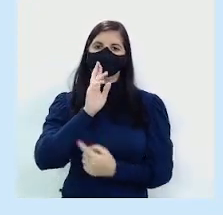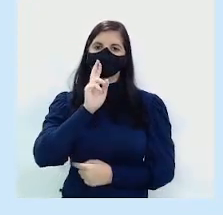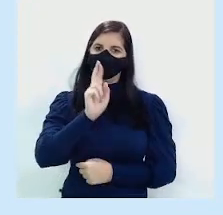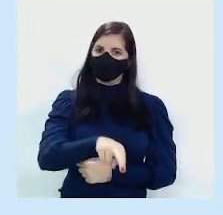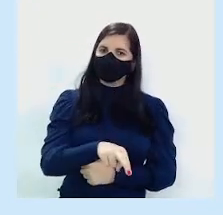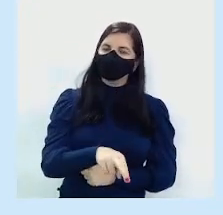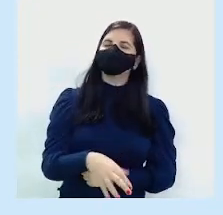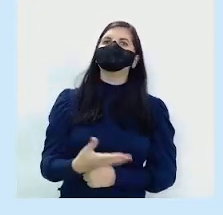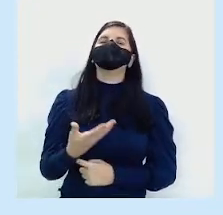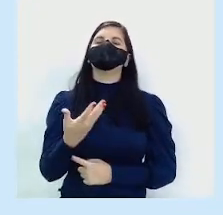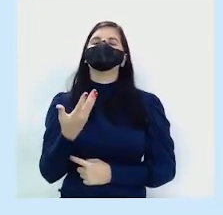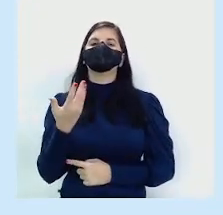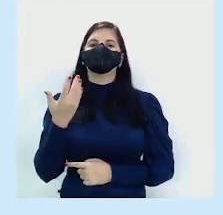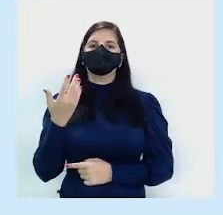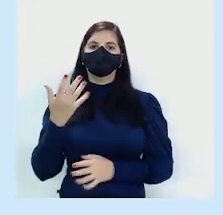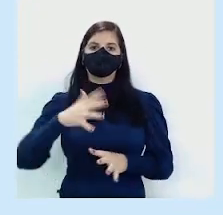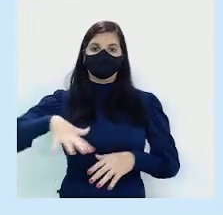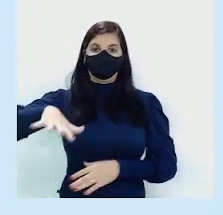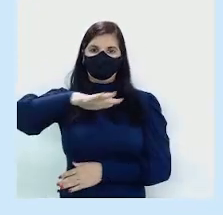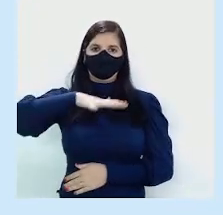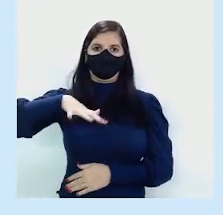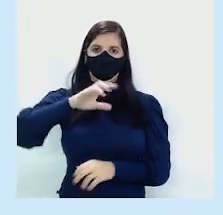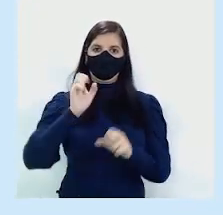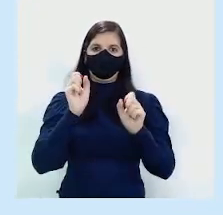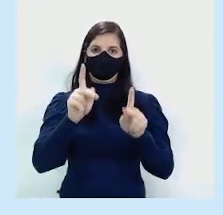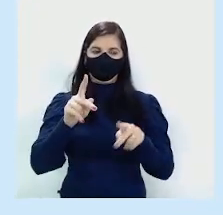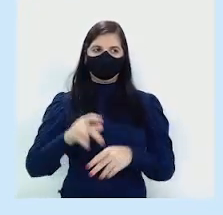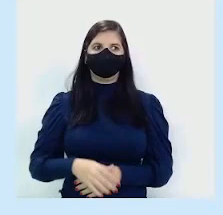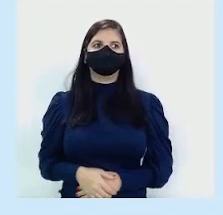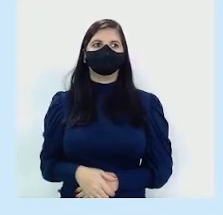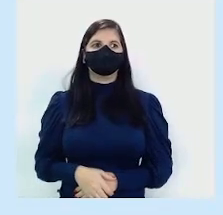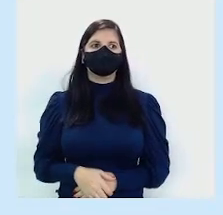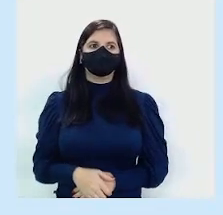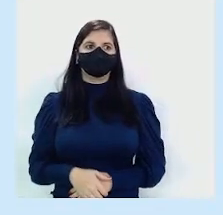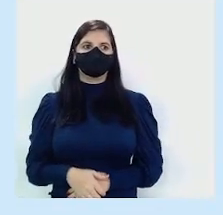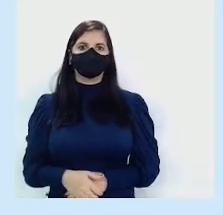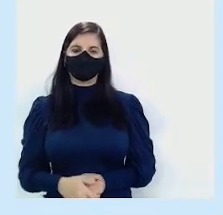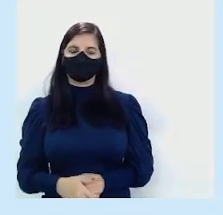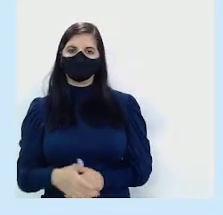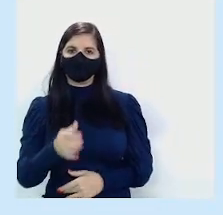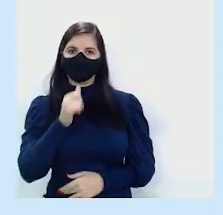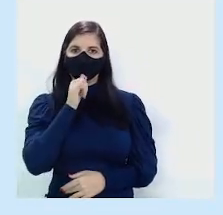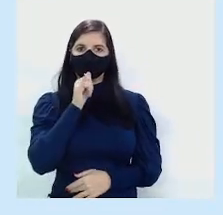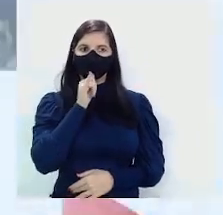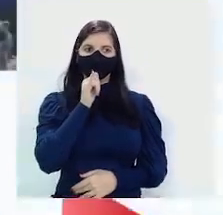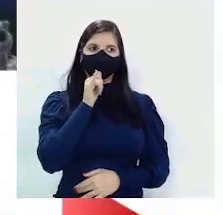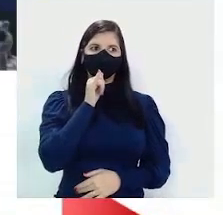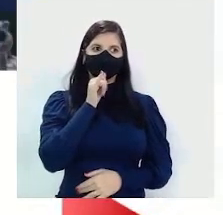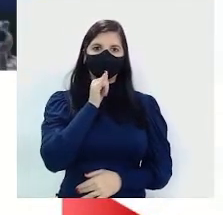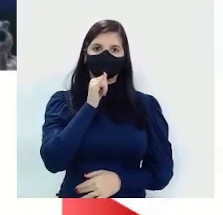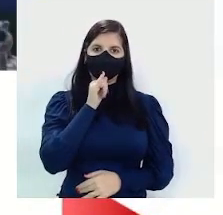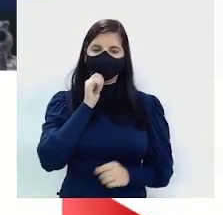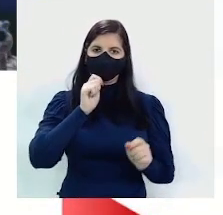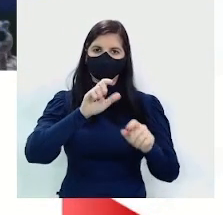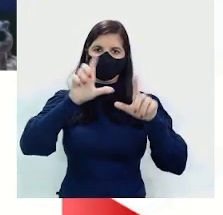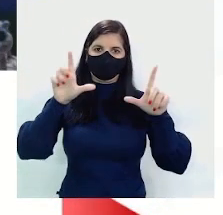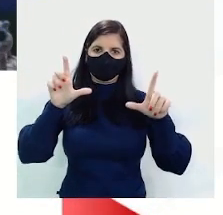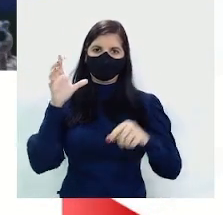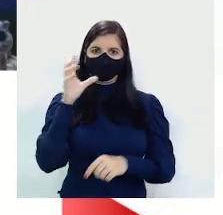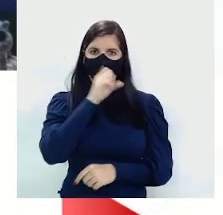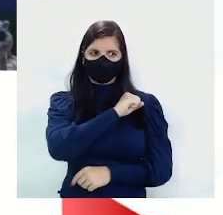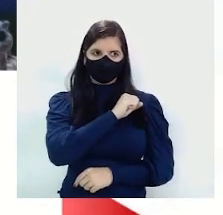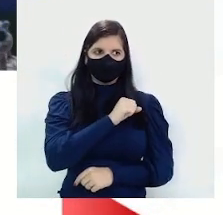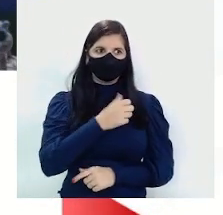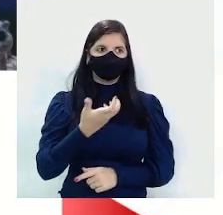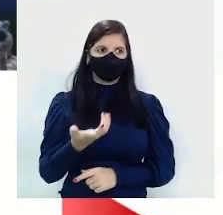resultados de forma geral, ok? Bom, gente, temos aí na tela, vamos dar uma olhadinha rápida, olha